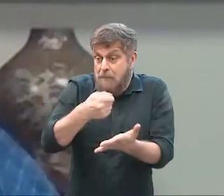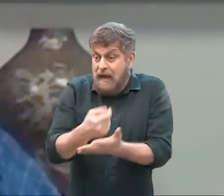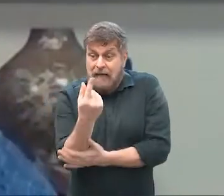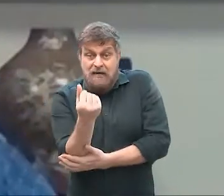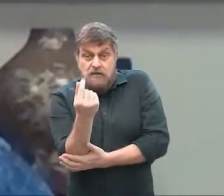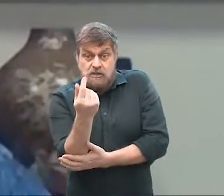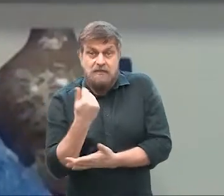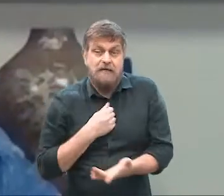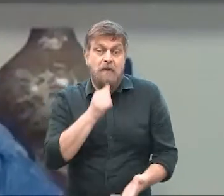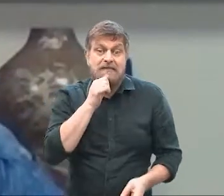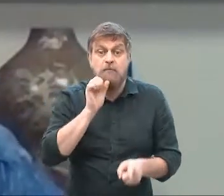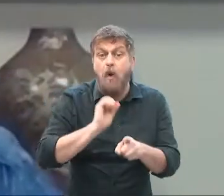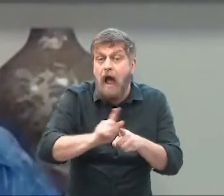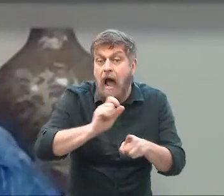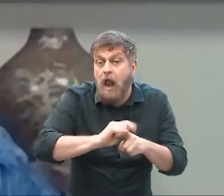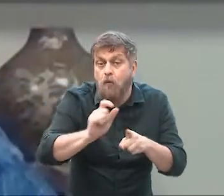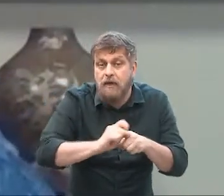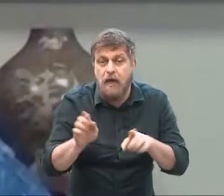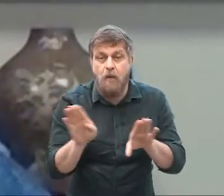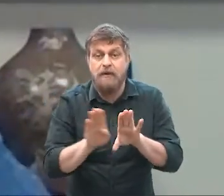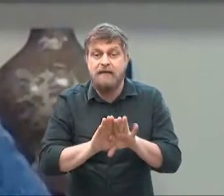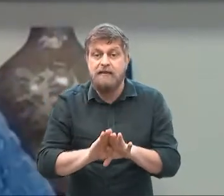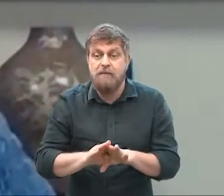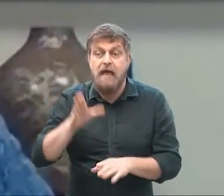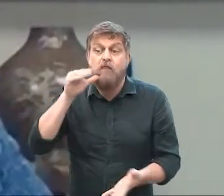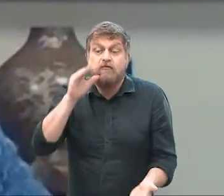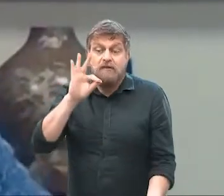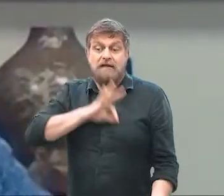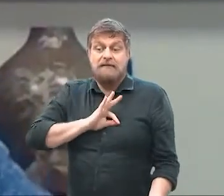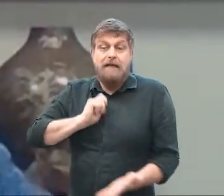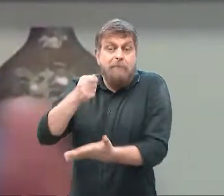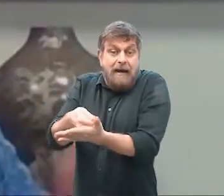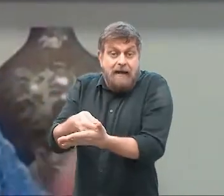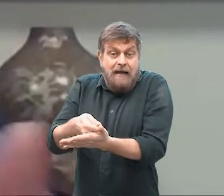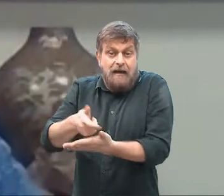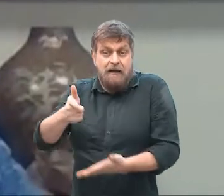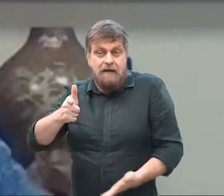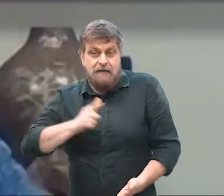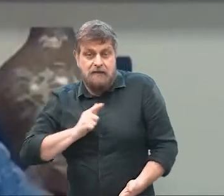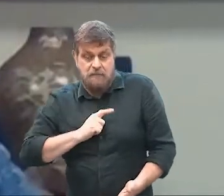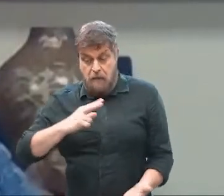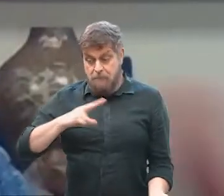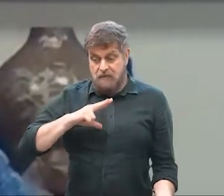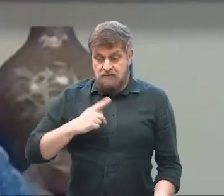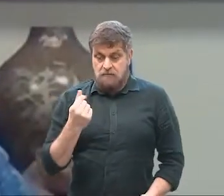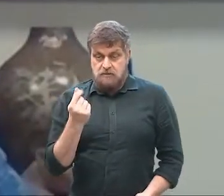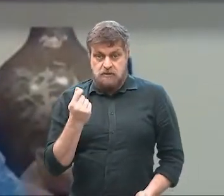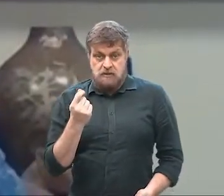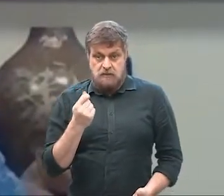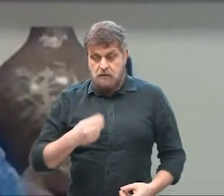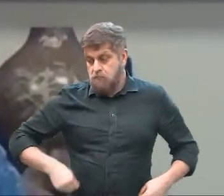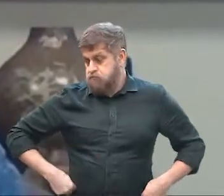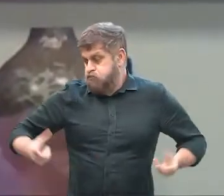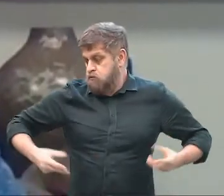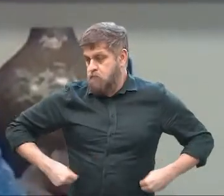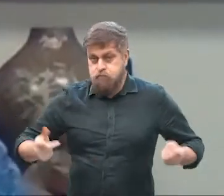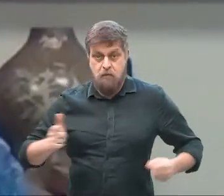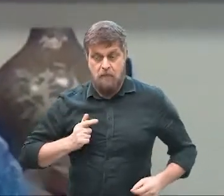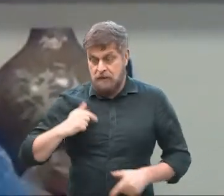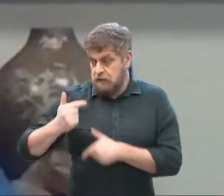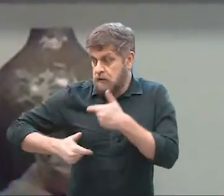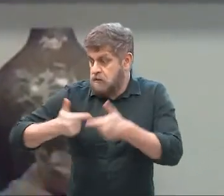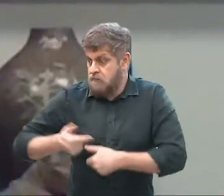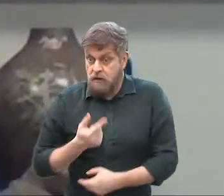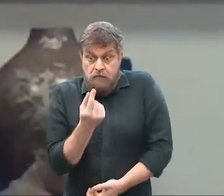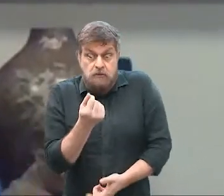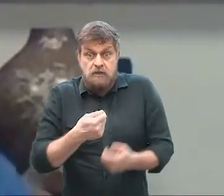vai de um aluguel ao pagamento de salários, compromissos de ordem pessoal, fruto do rendimento do seu trabalho.